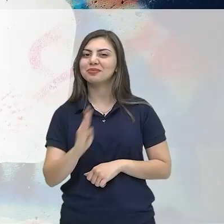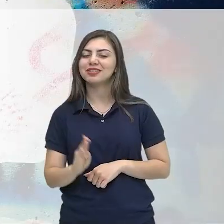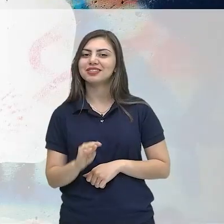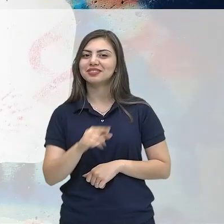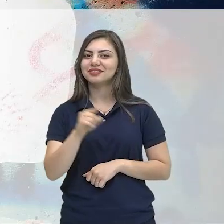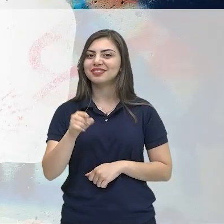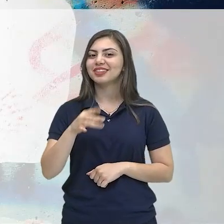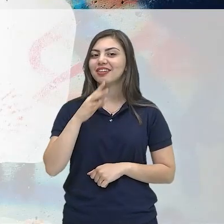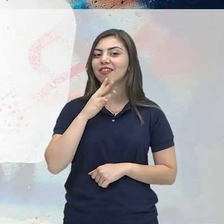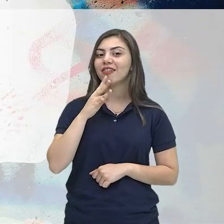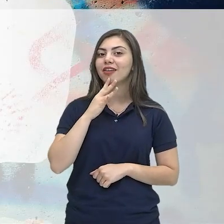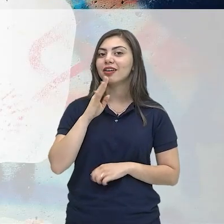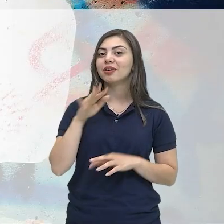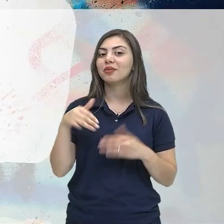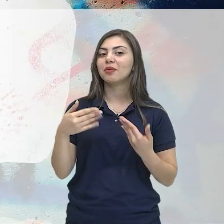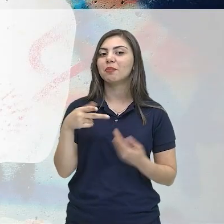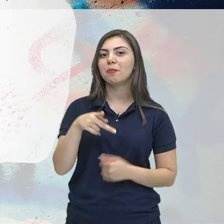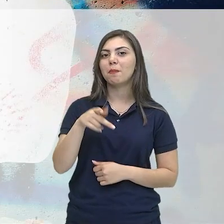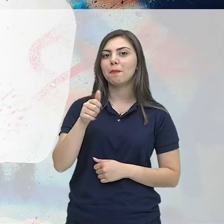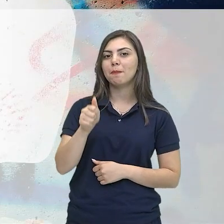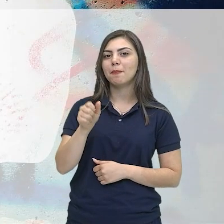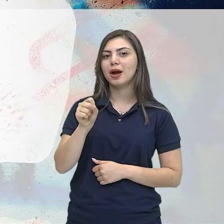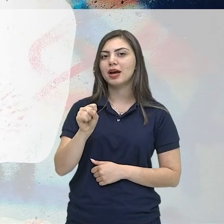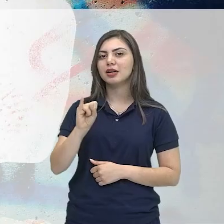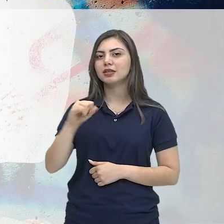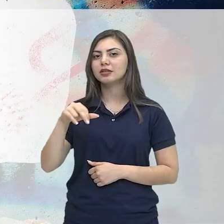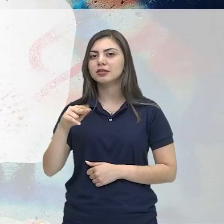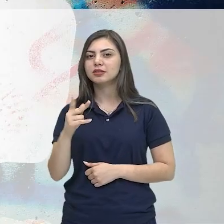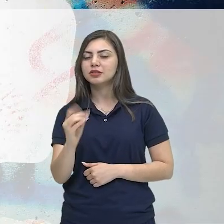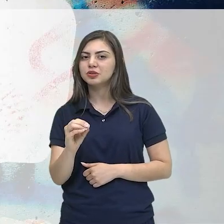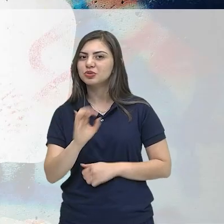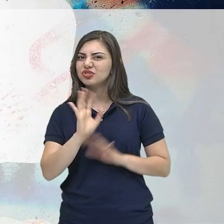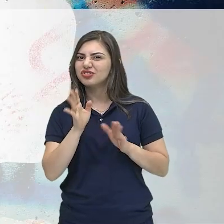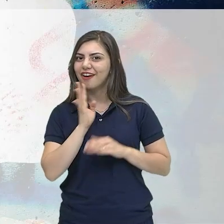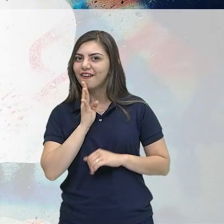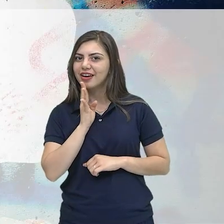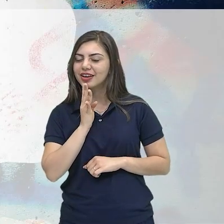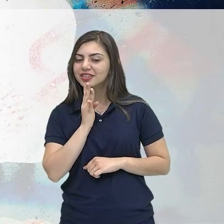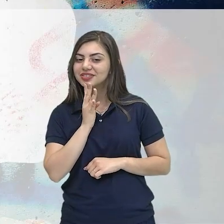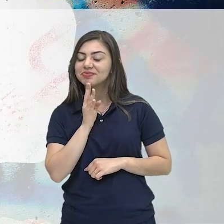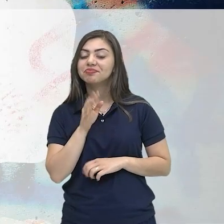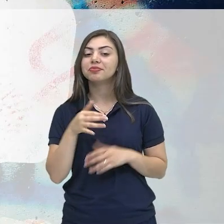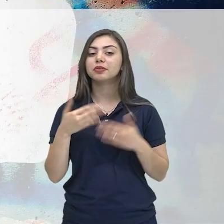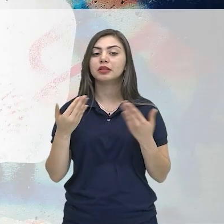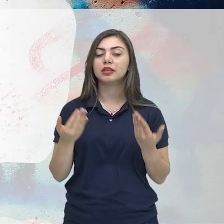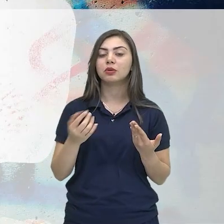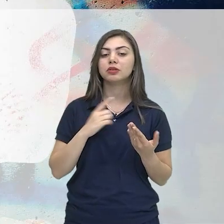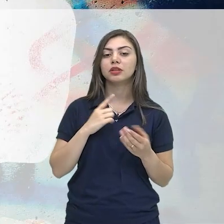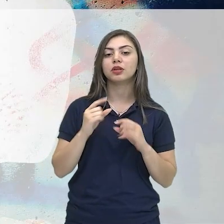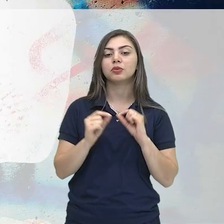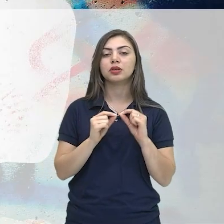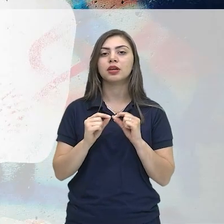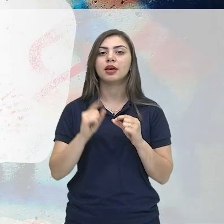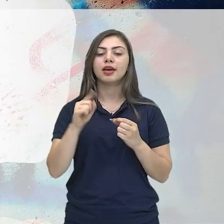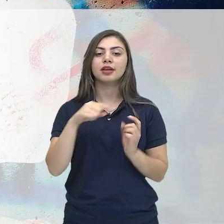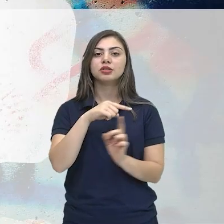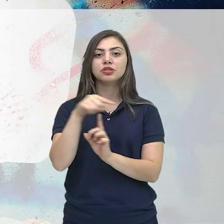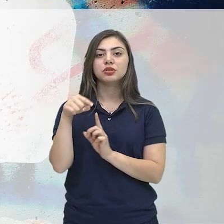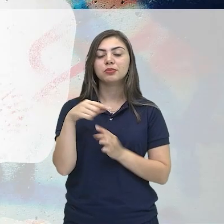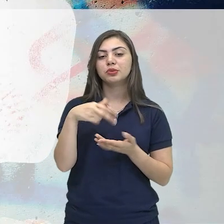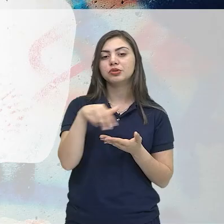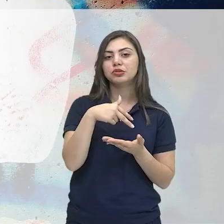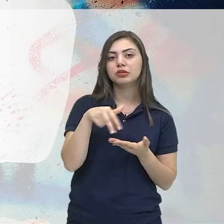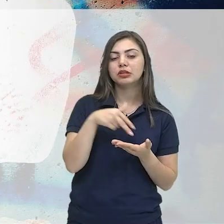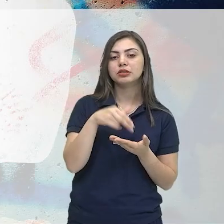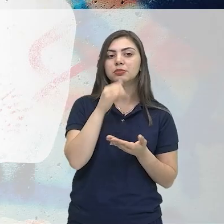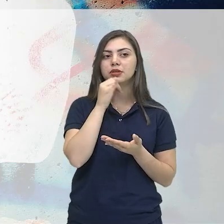o passinho. Vocês já ouviram falar desse estilo? O passinho, ele vai misturar o samba, o frevo, a capoeira,